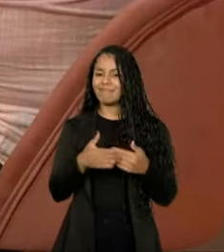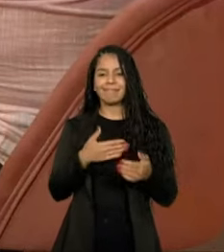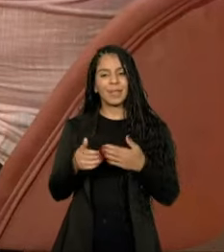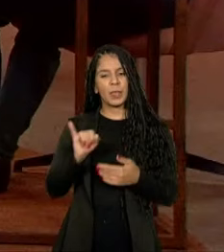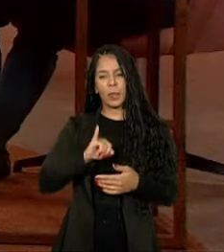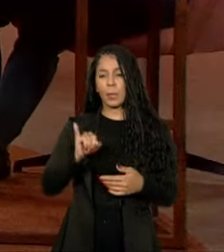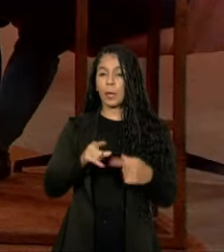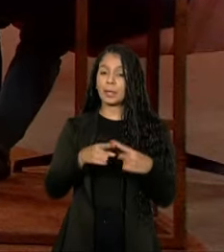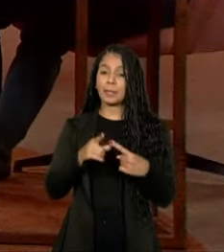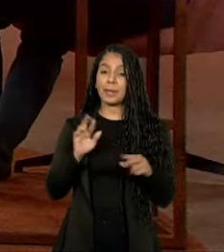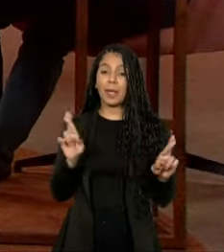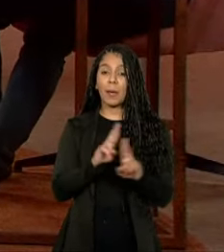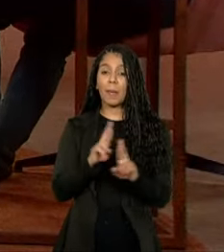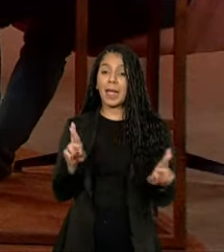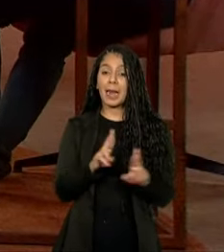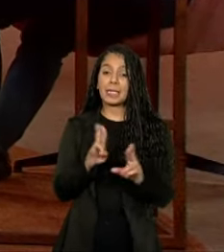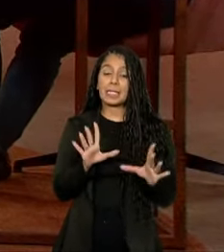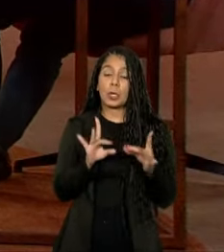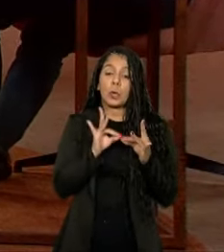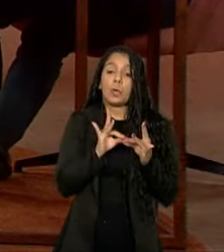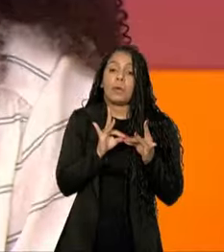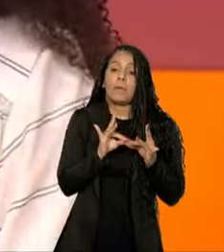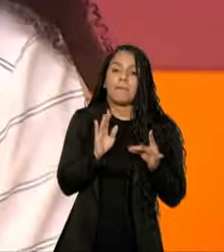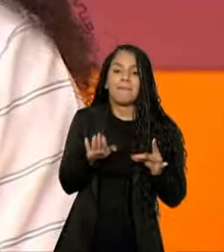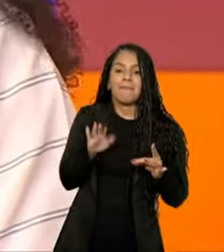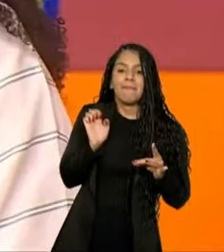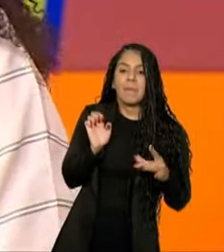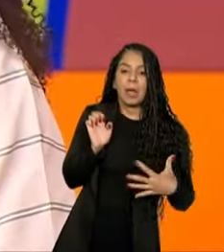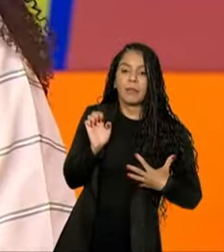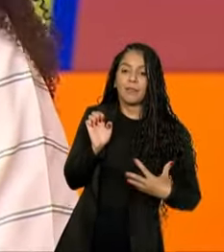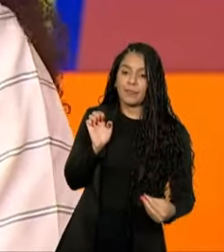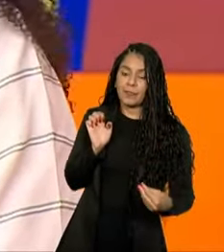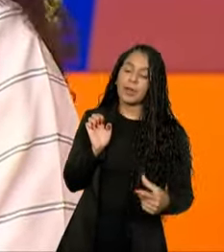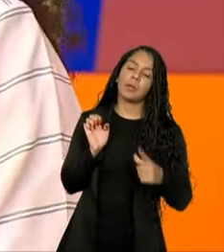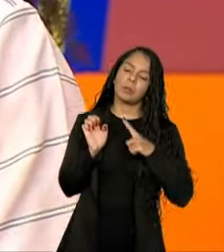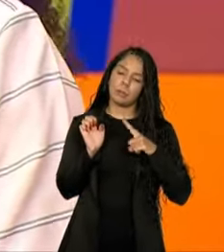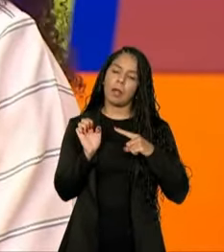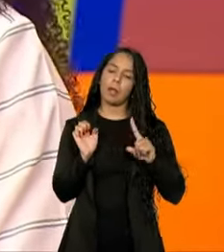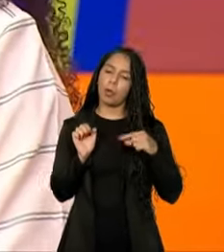simbiose diferente, né? Você acaba delegando para um terceiro, né?